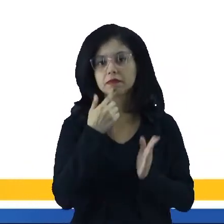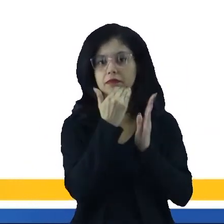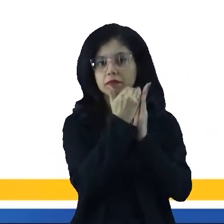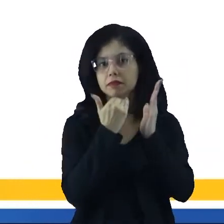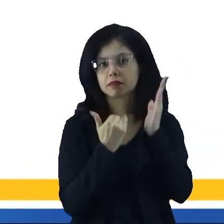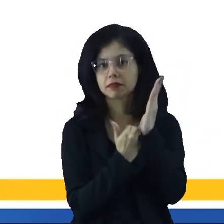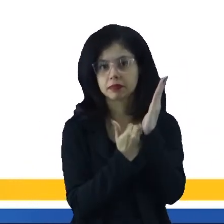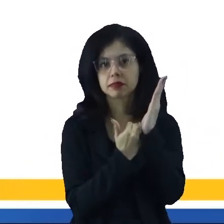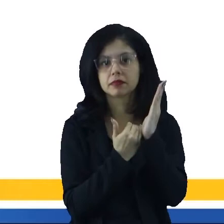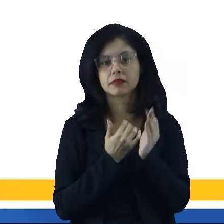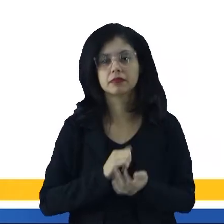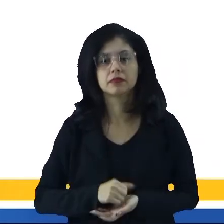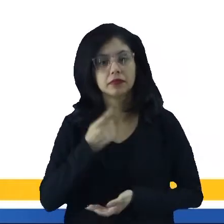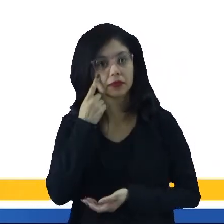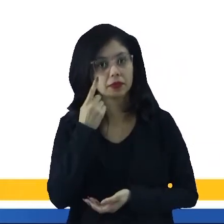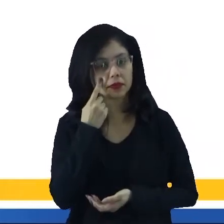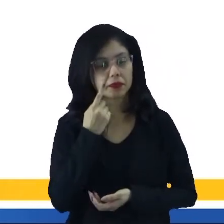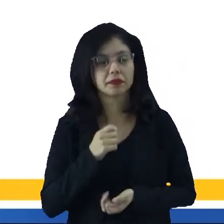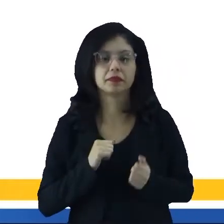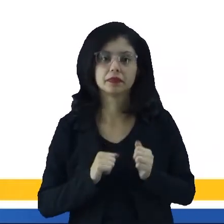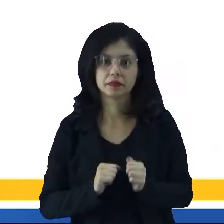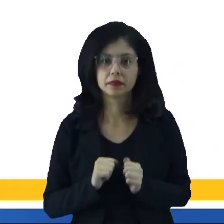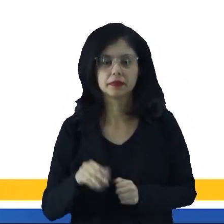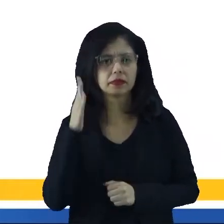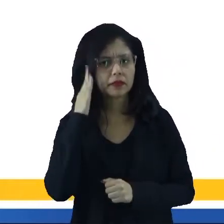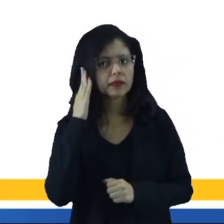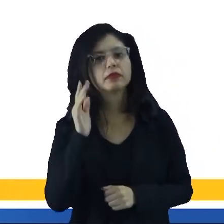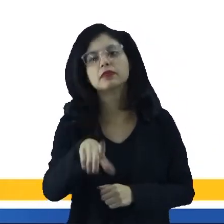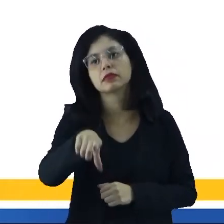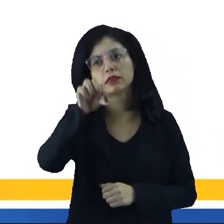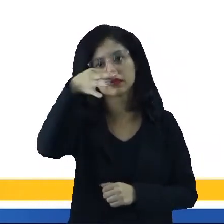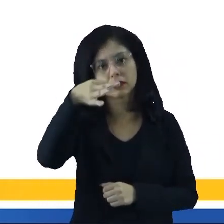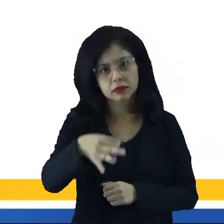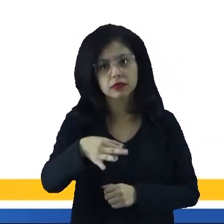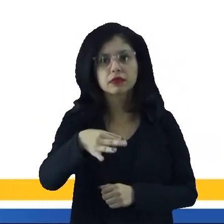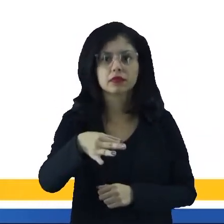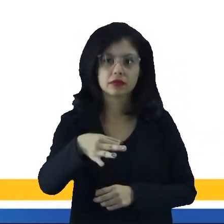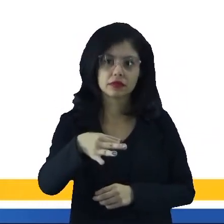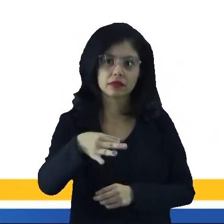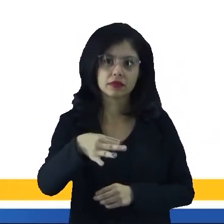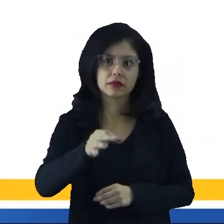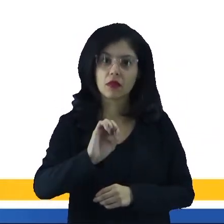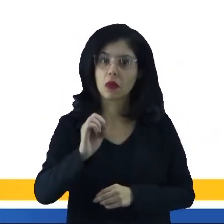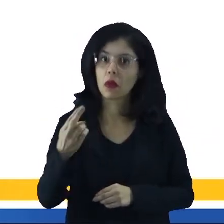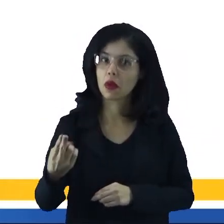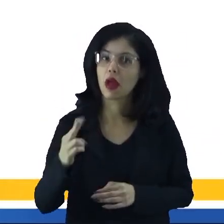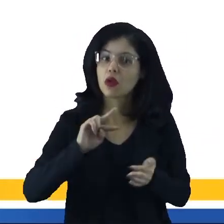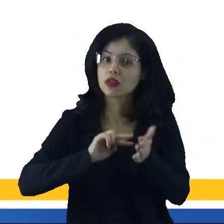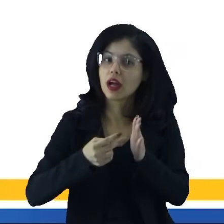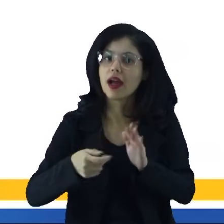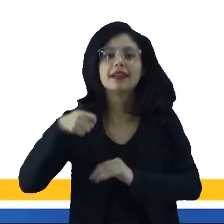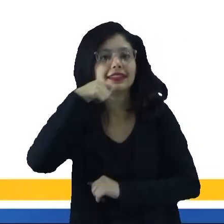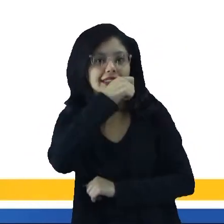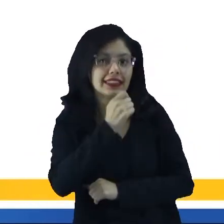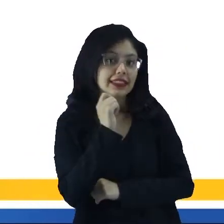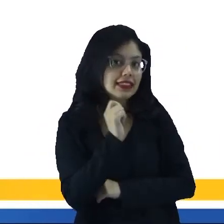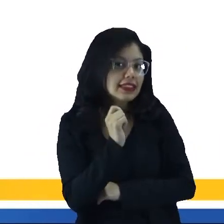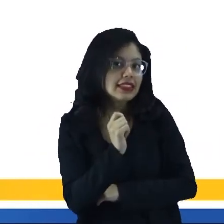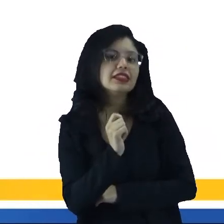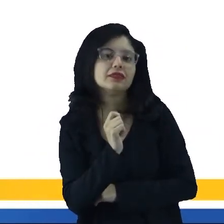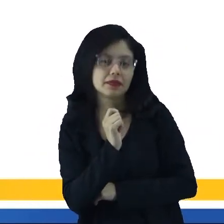embaixo, olha só, o que eu posso entender? Que a escolha é prudente, ou seja, para me escovar meus